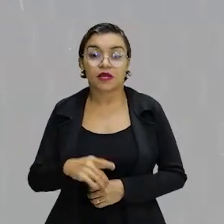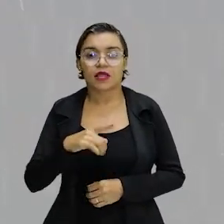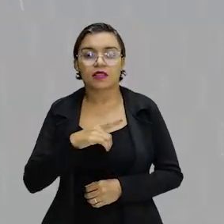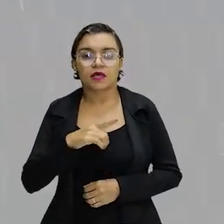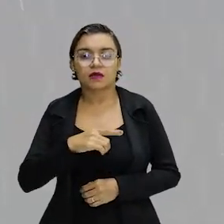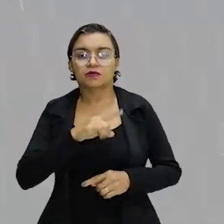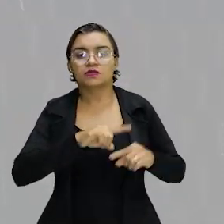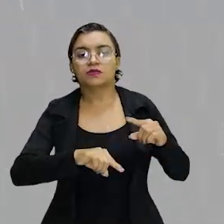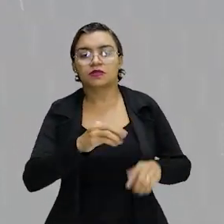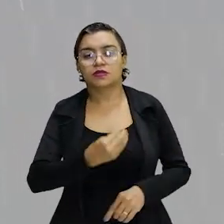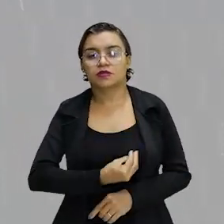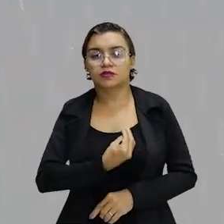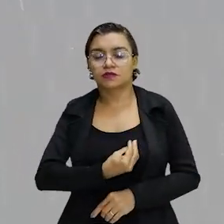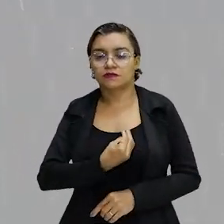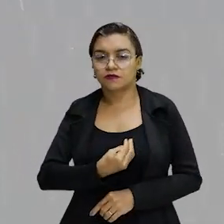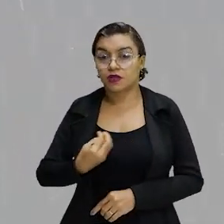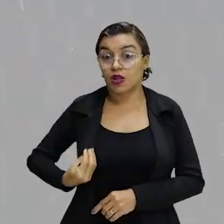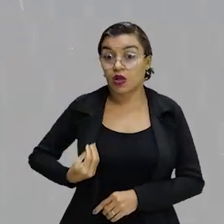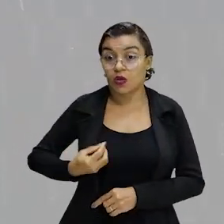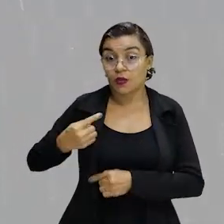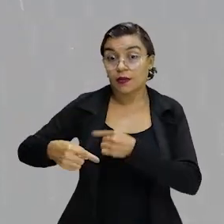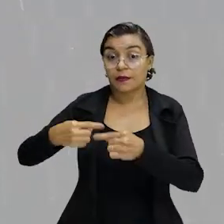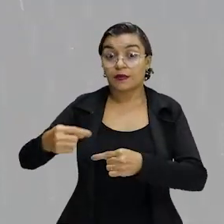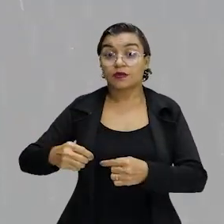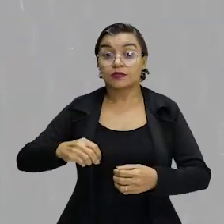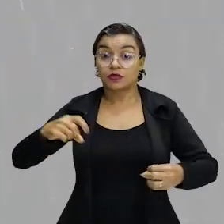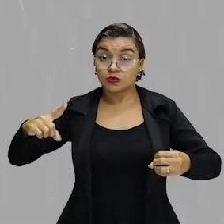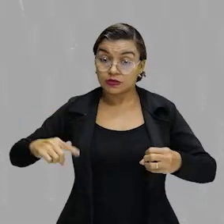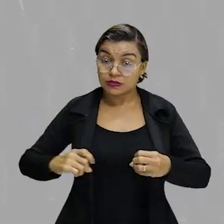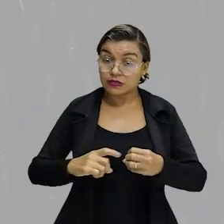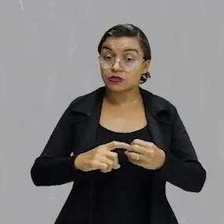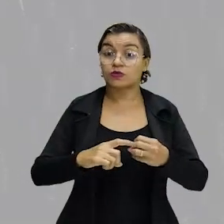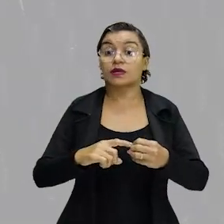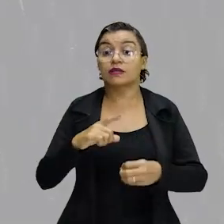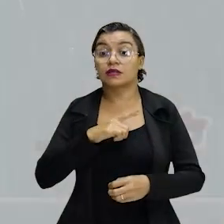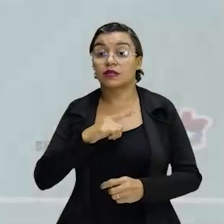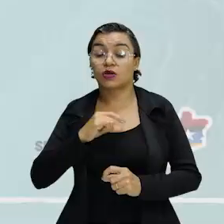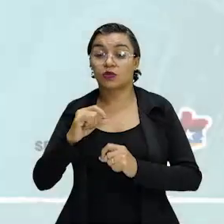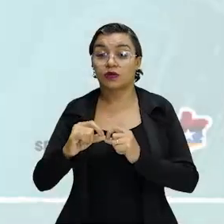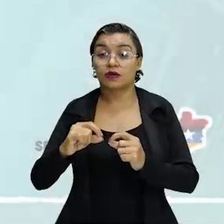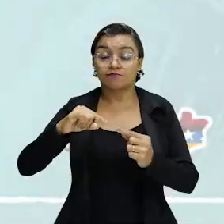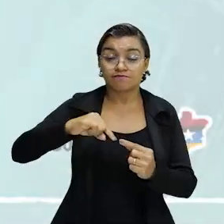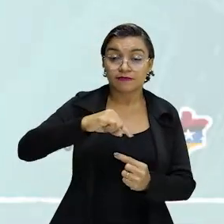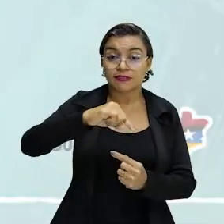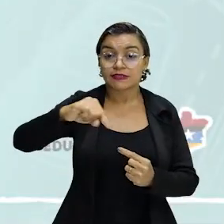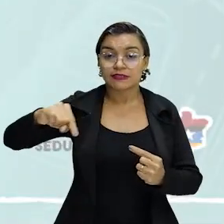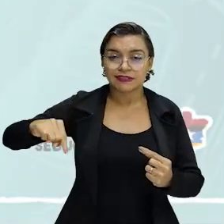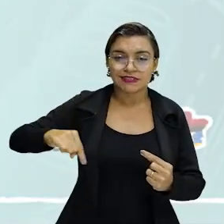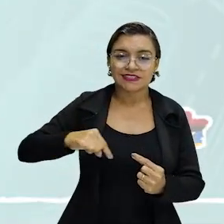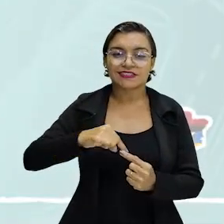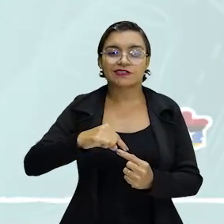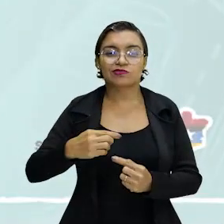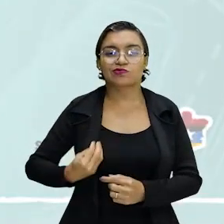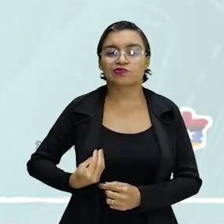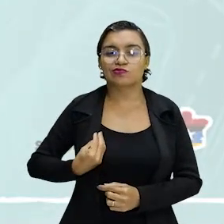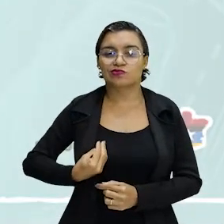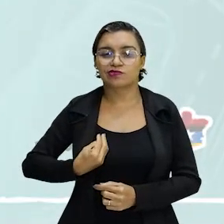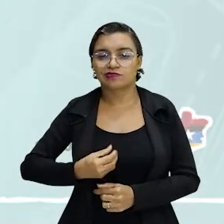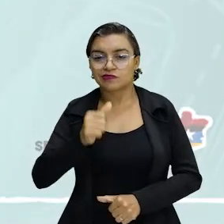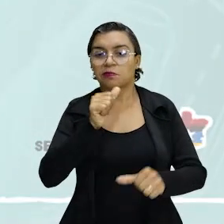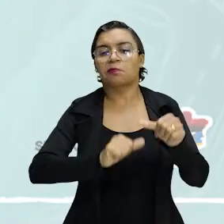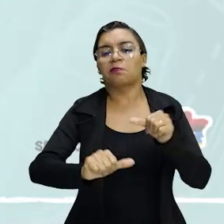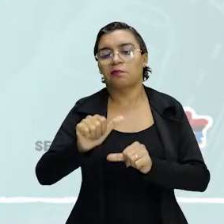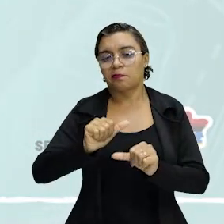com reprodução sexuada, pode-se definir ciclo de vida como a série de